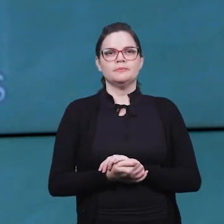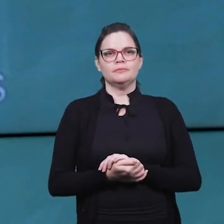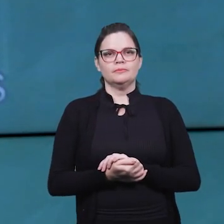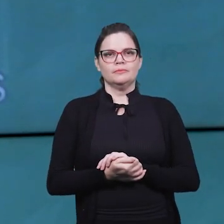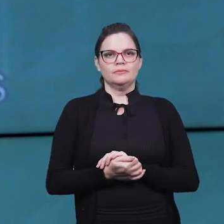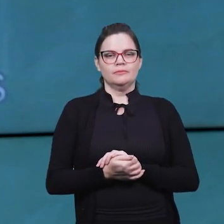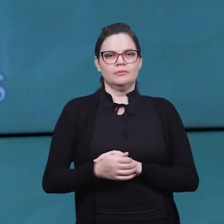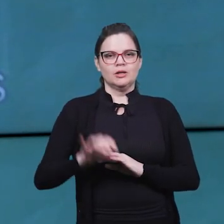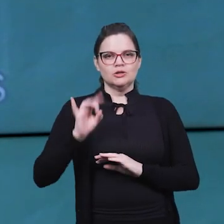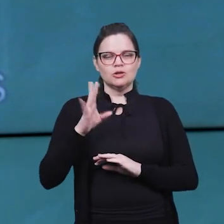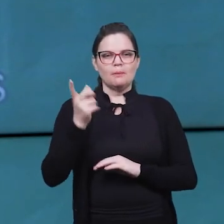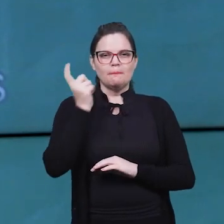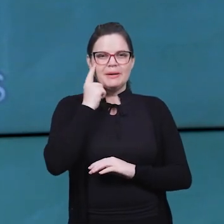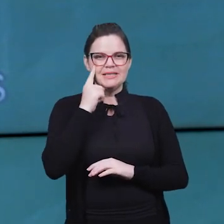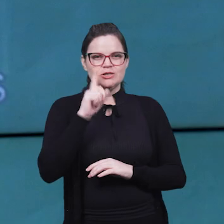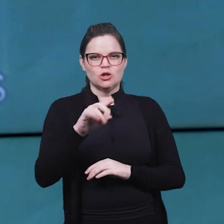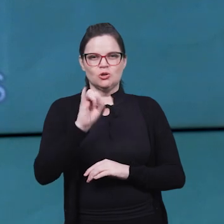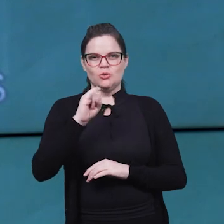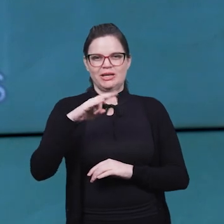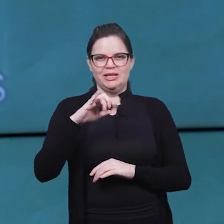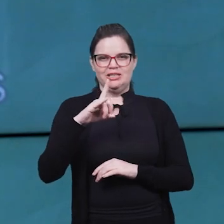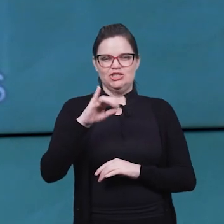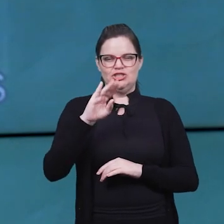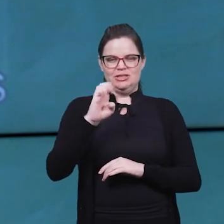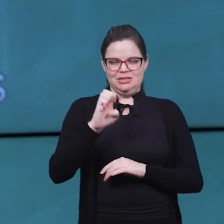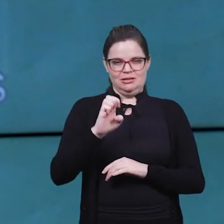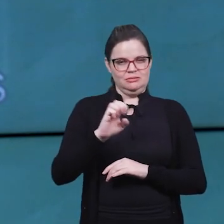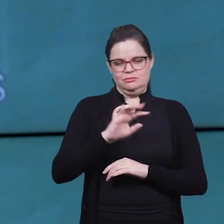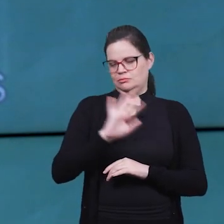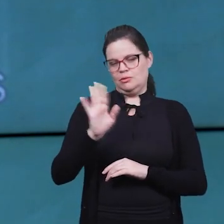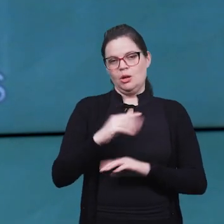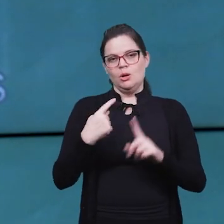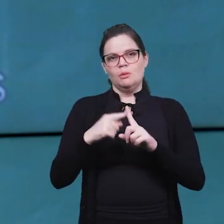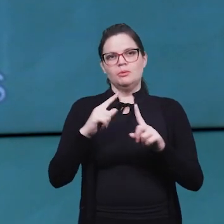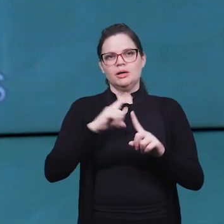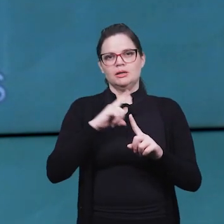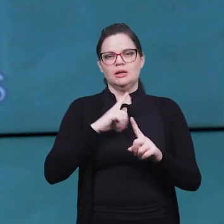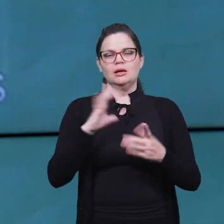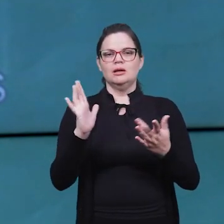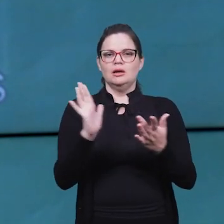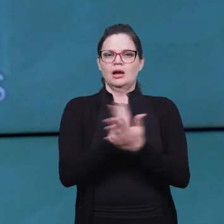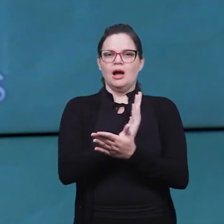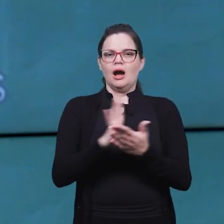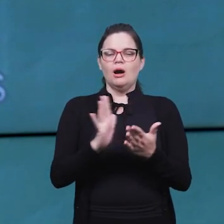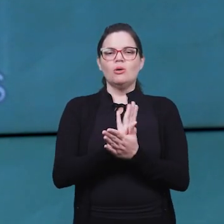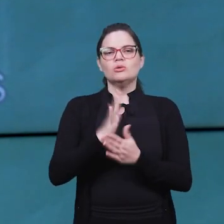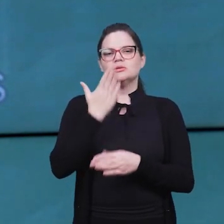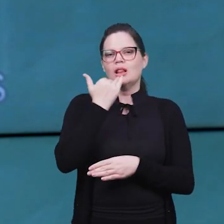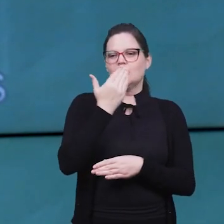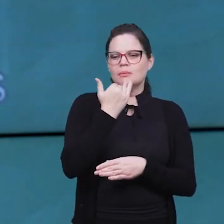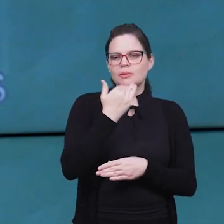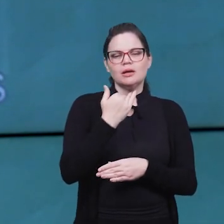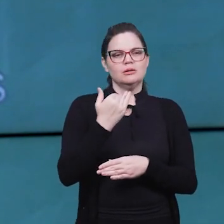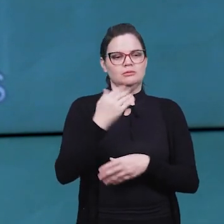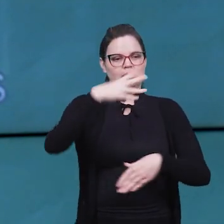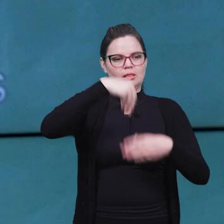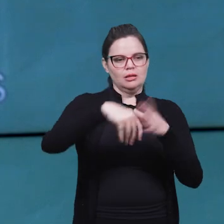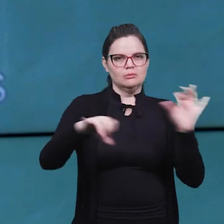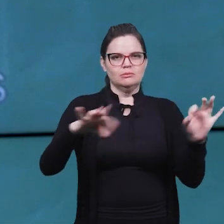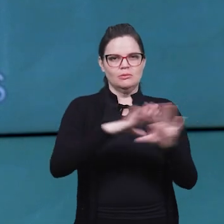índice glicêmico, afinal, alimentos fritos podem ter menos índice glicêmico, mas ainda assim não